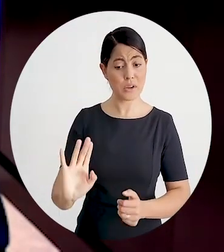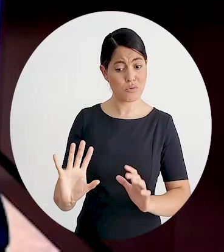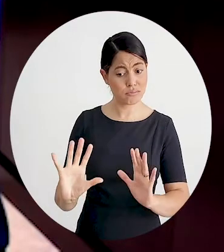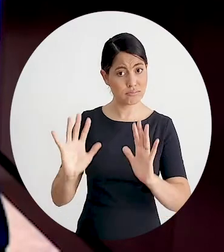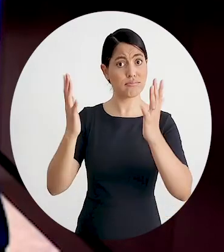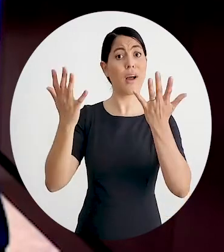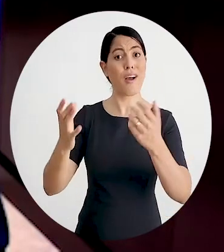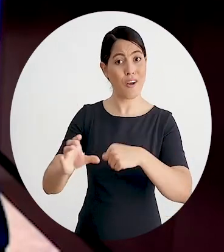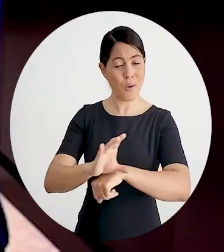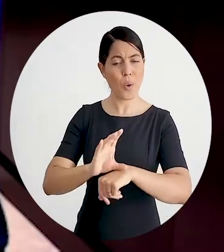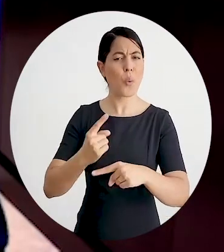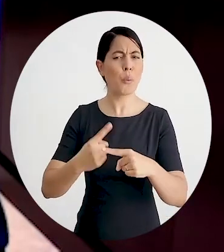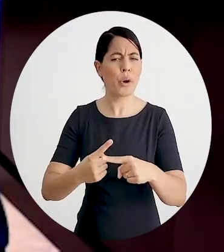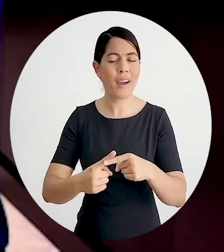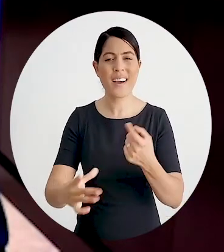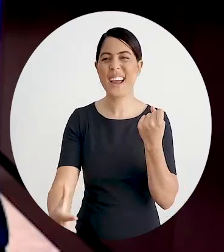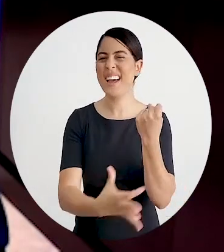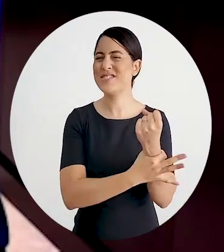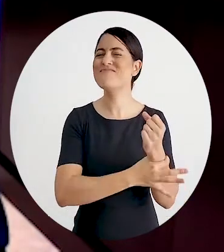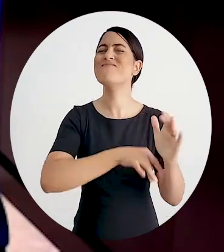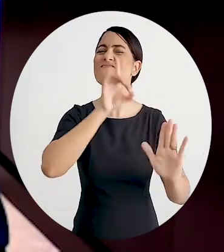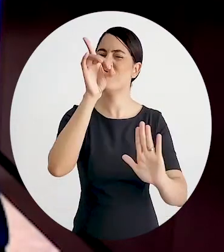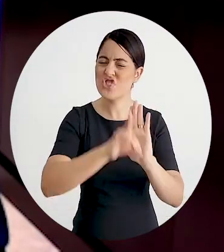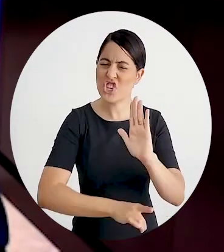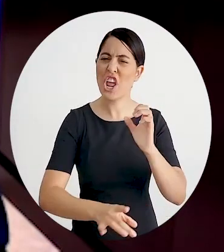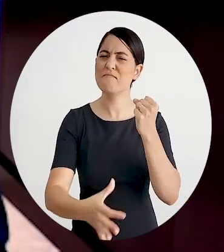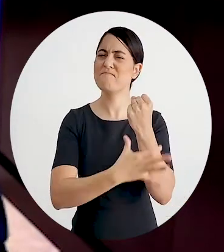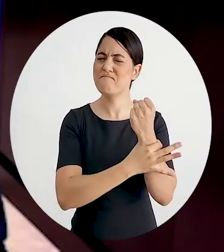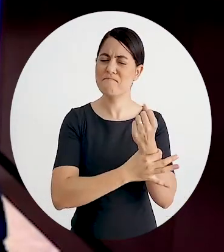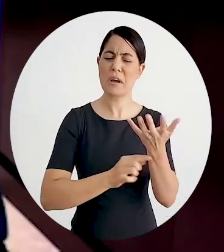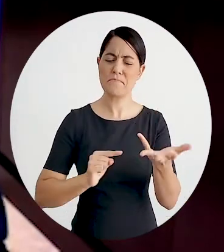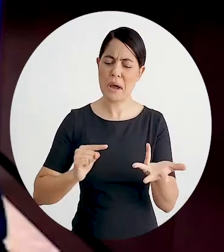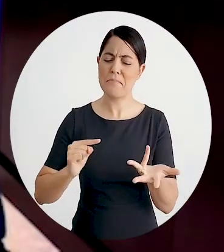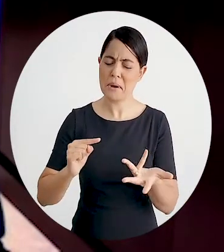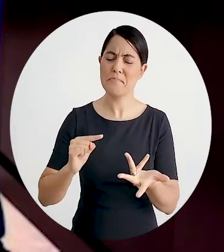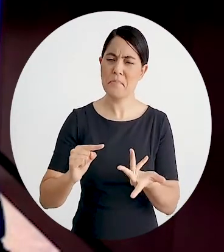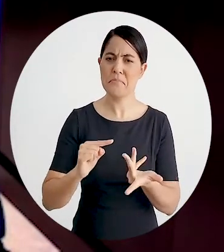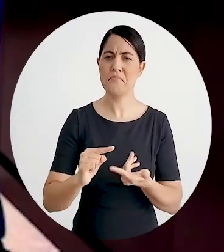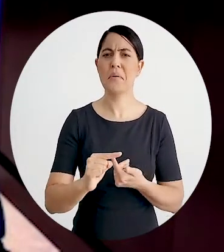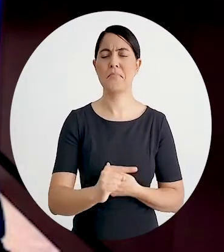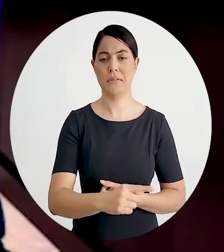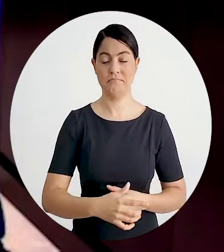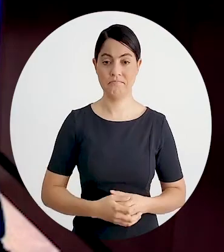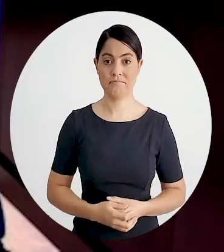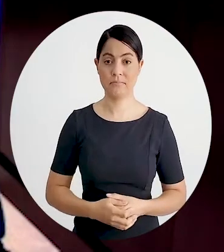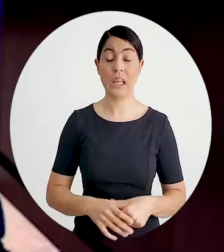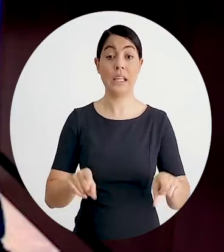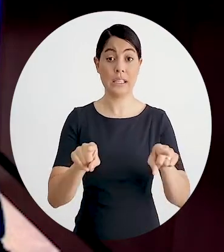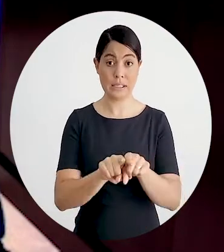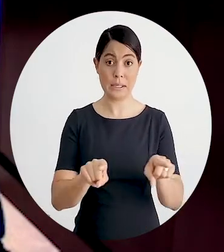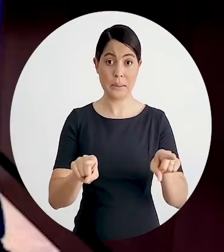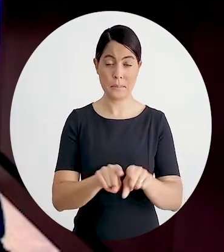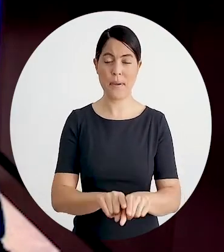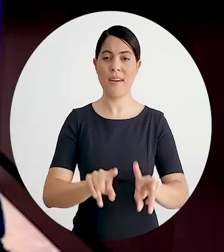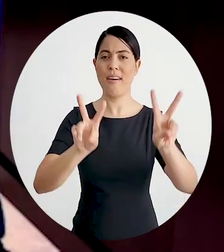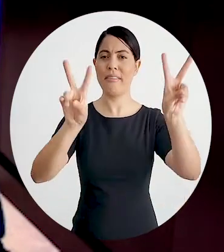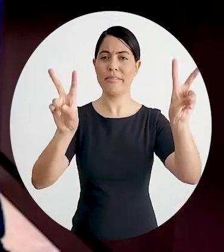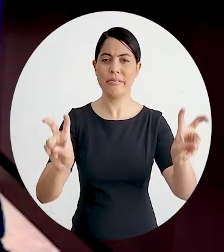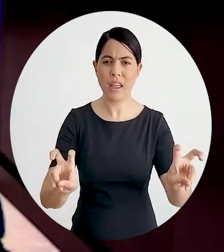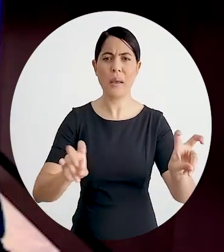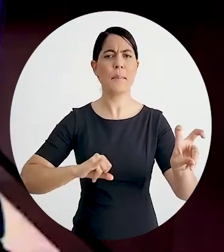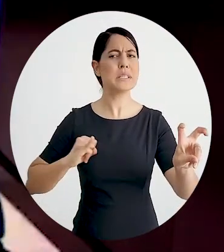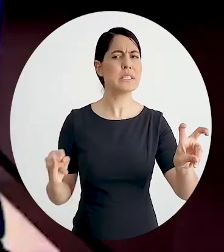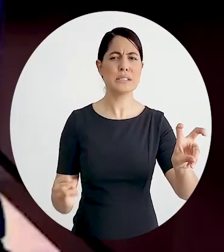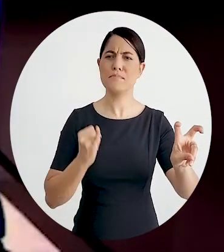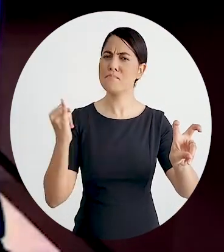Nosso rol de garantias, de direitos, de previsão de